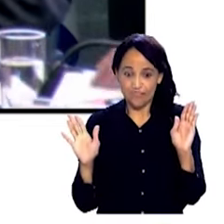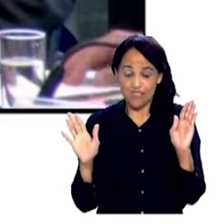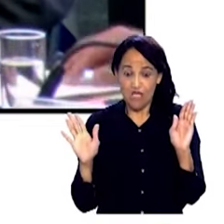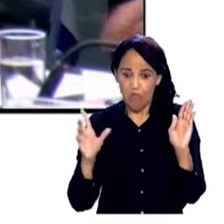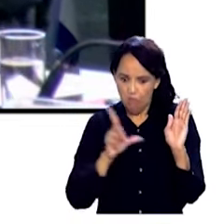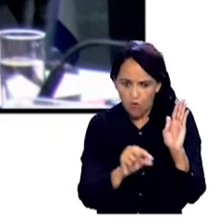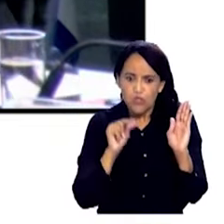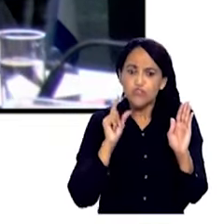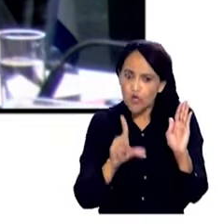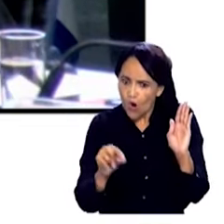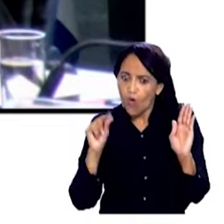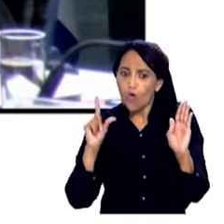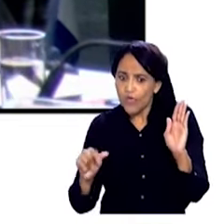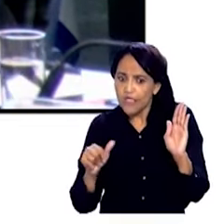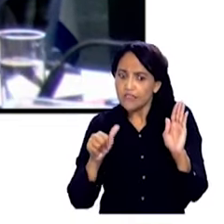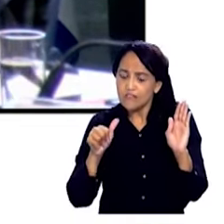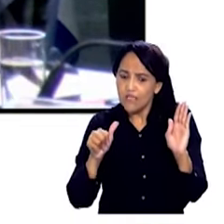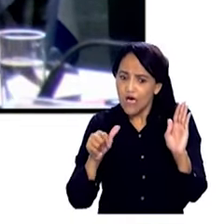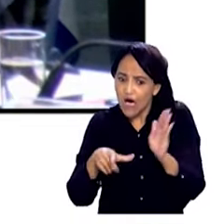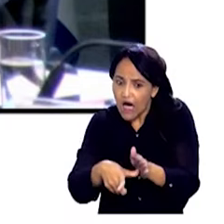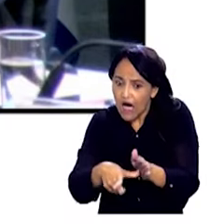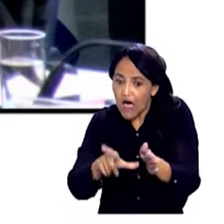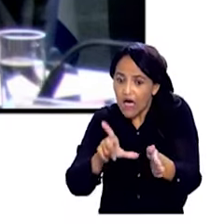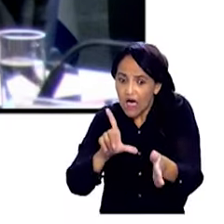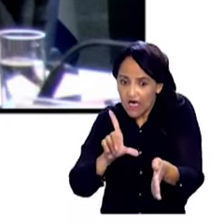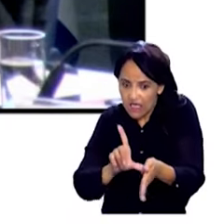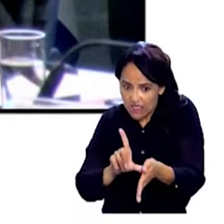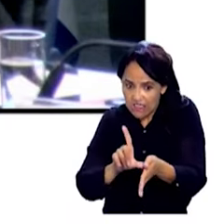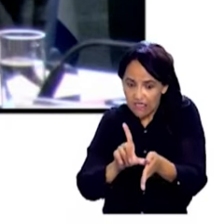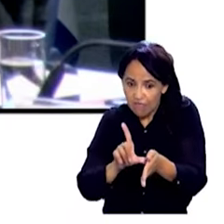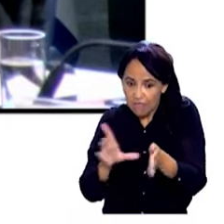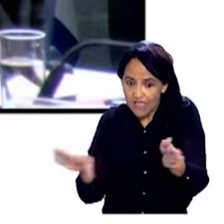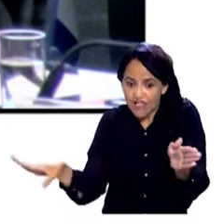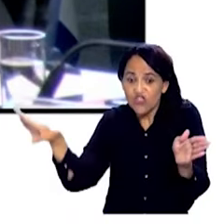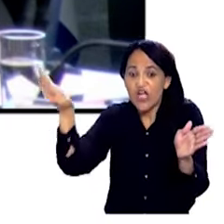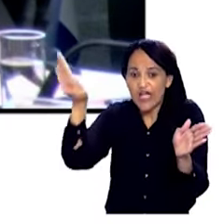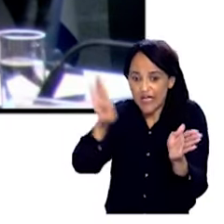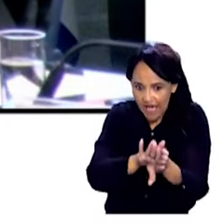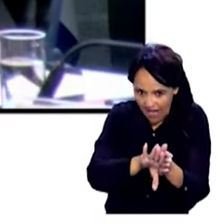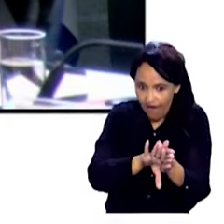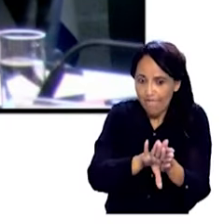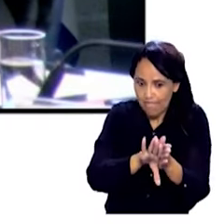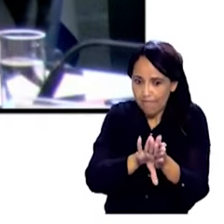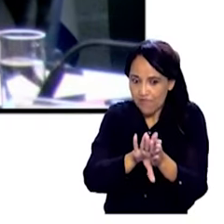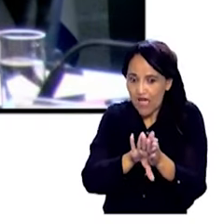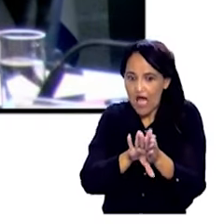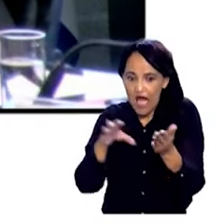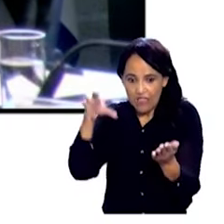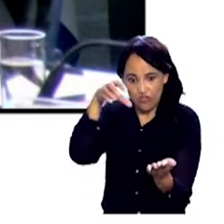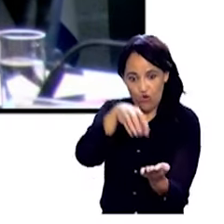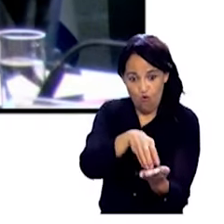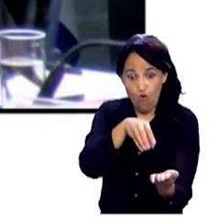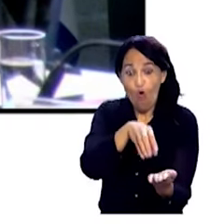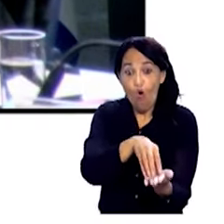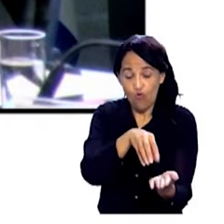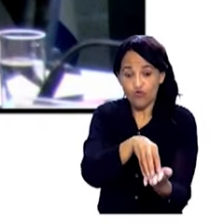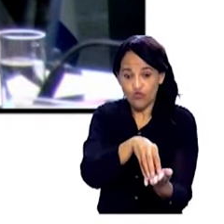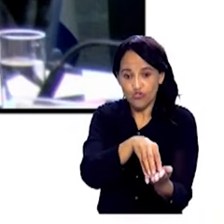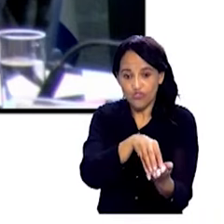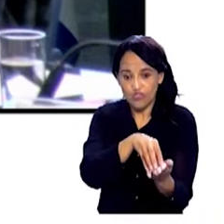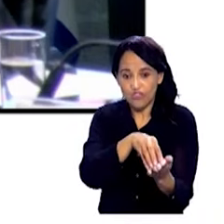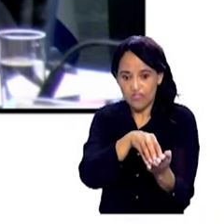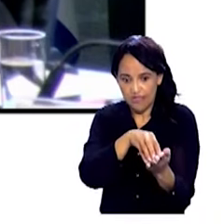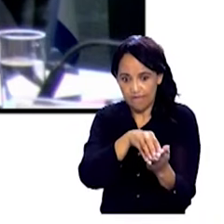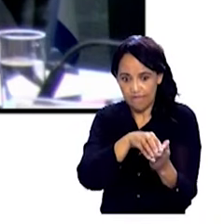preliminar e de acesso às eh a o que está a riba